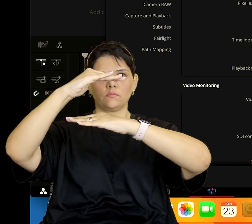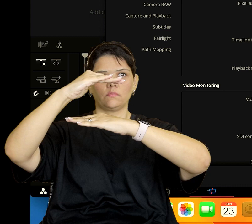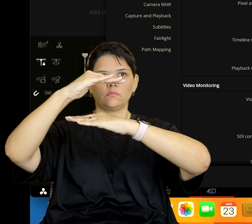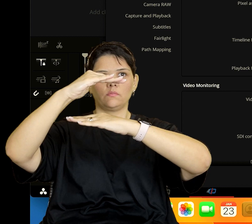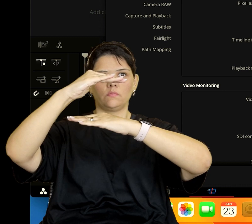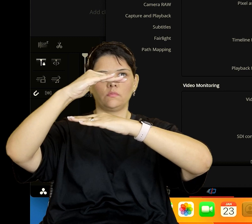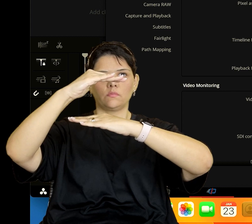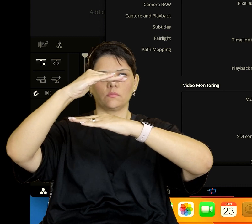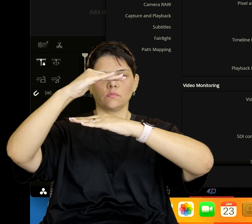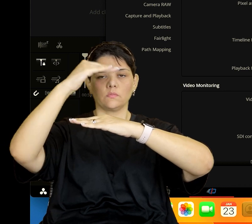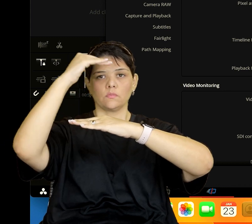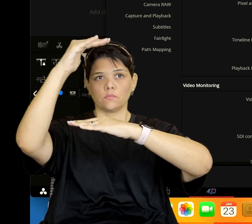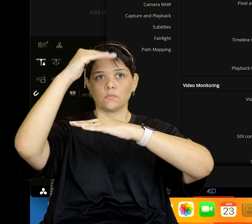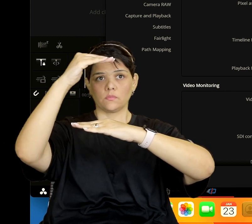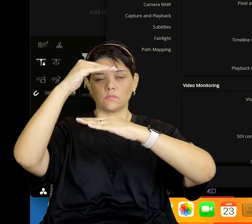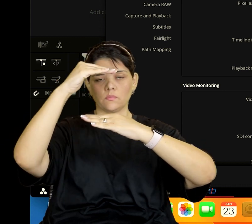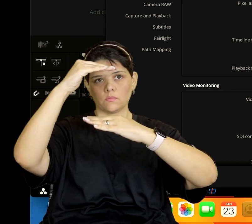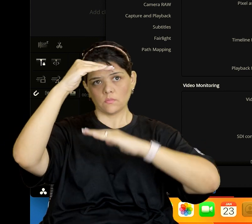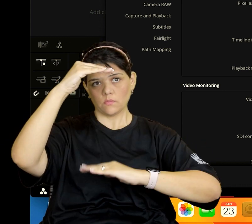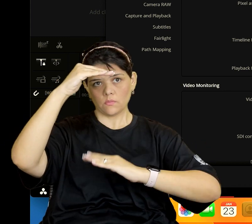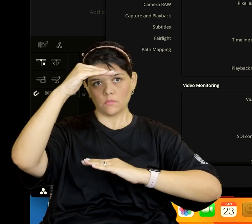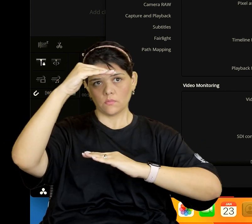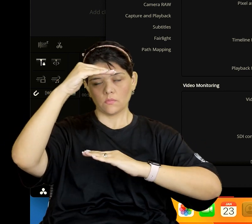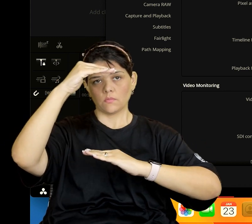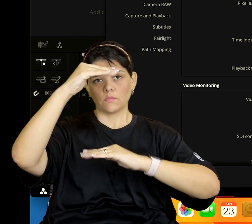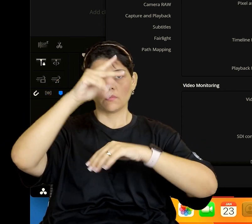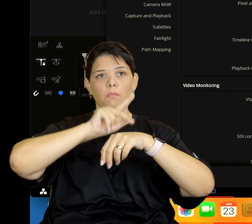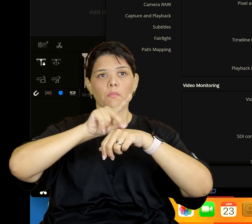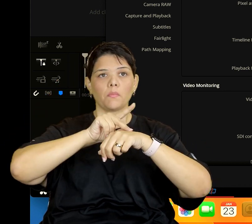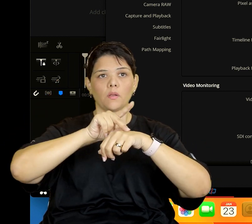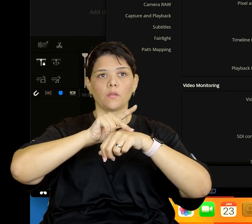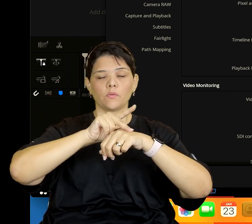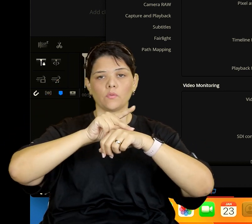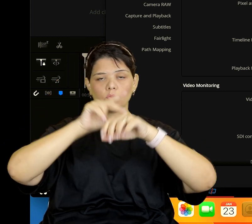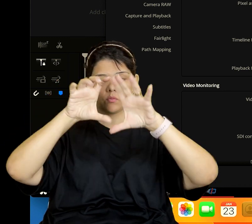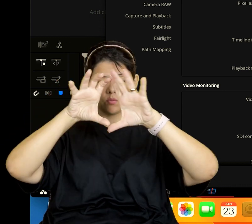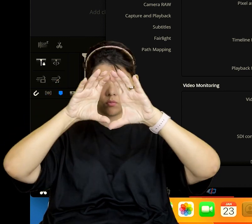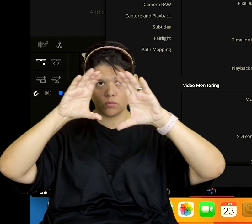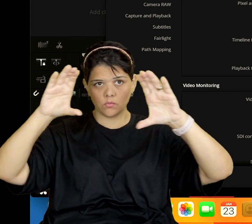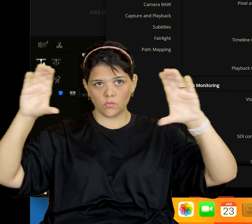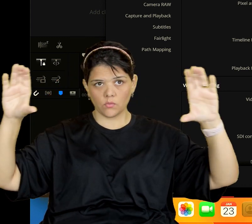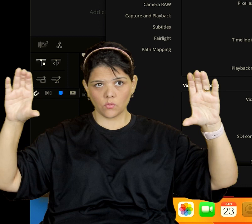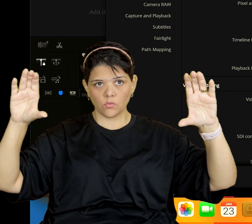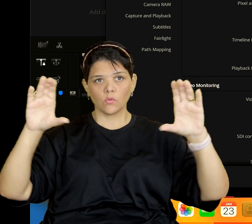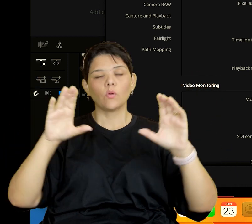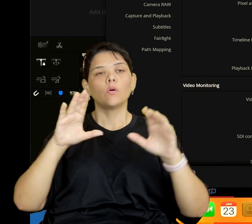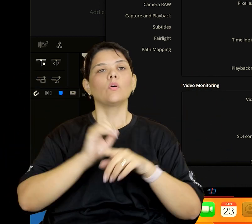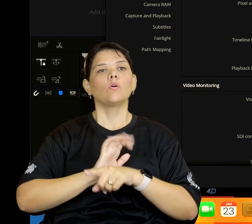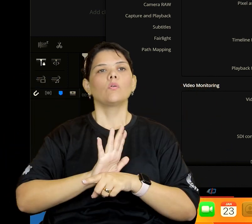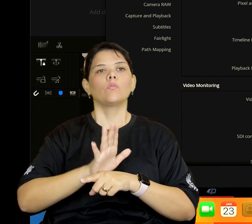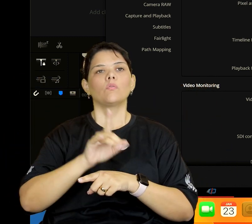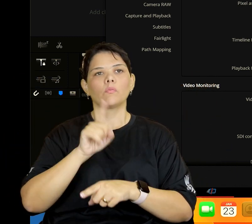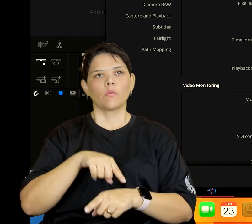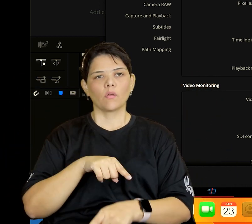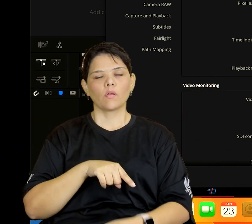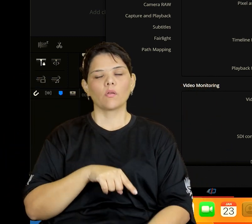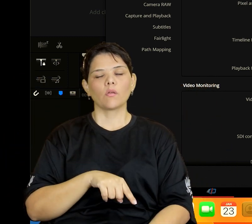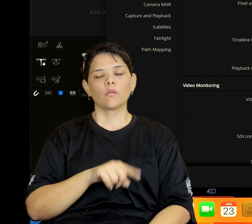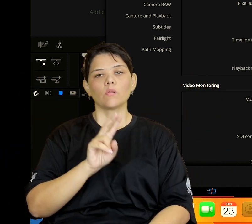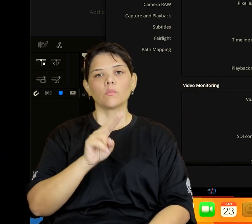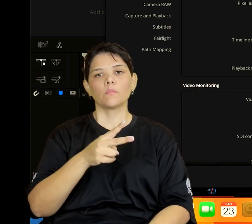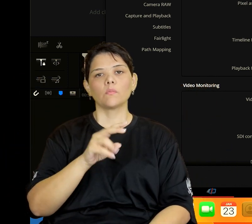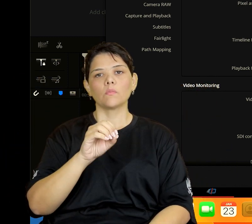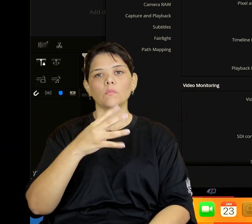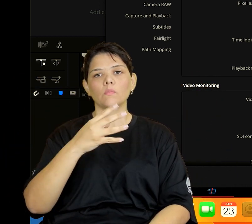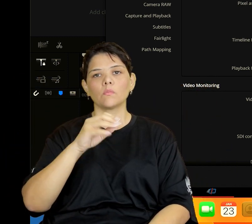E o que é o CinemaScope? É um formato específico, é esse aqui, 2048 por 858. O